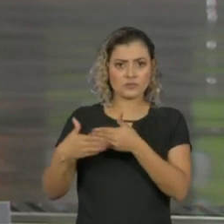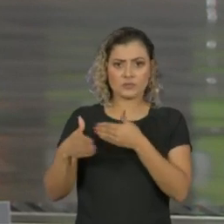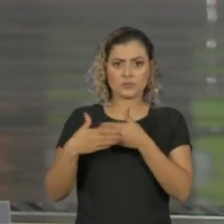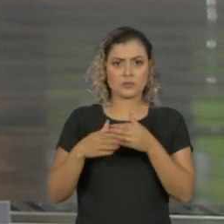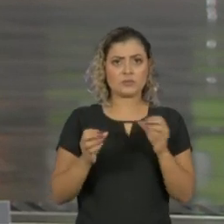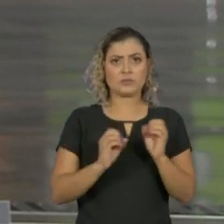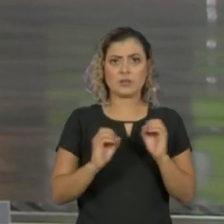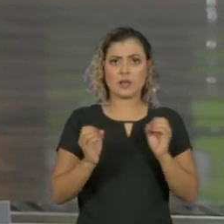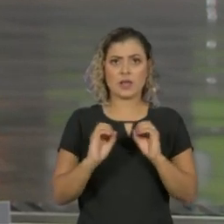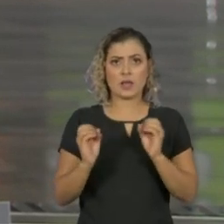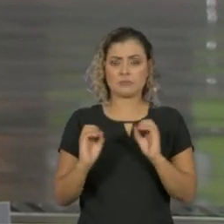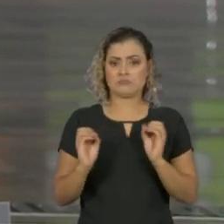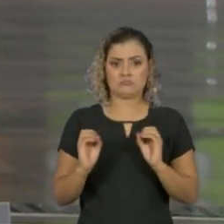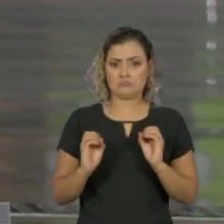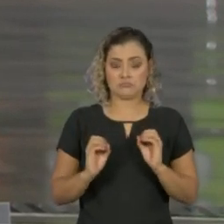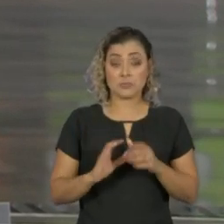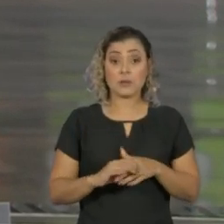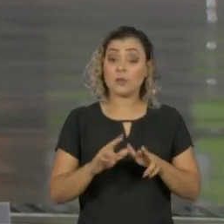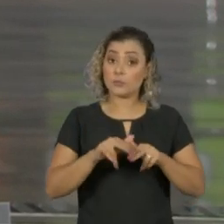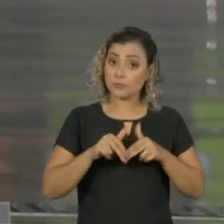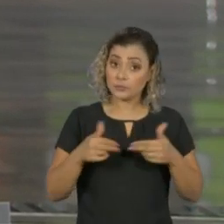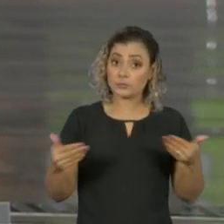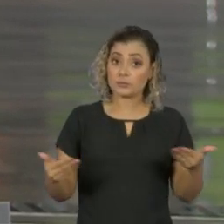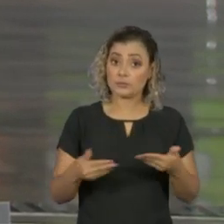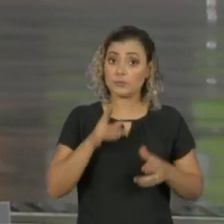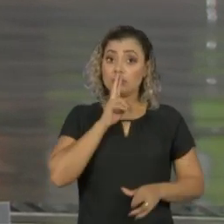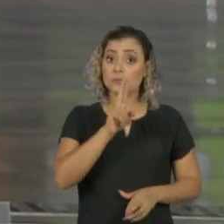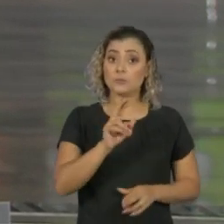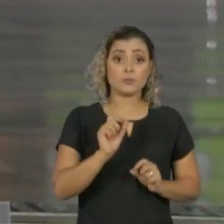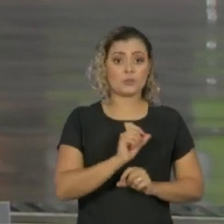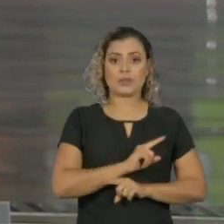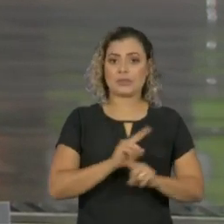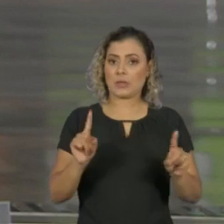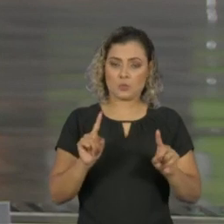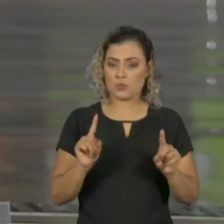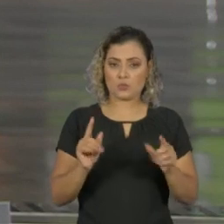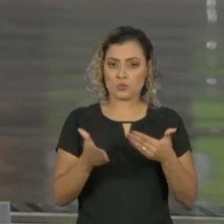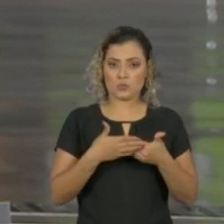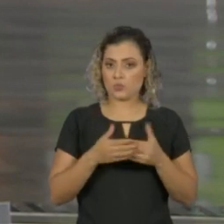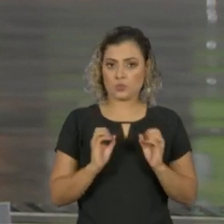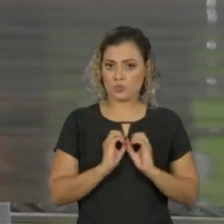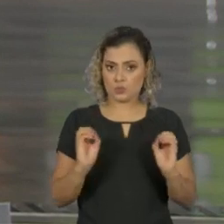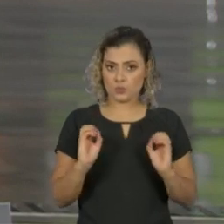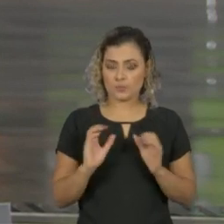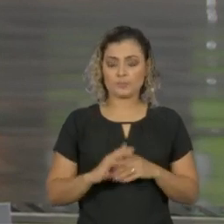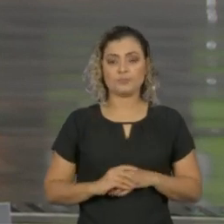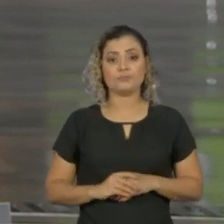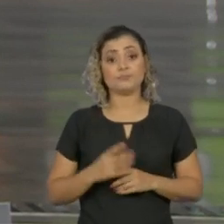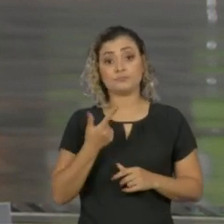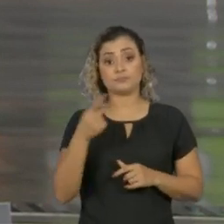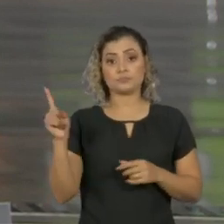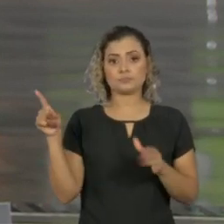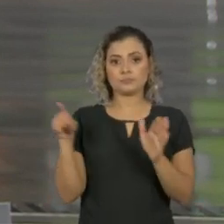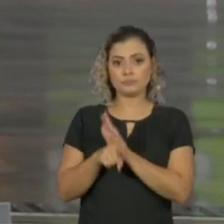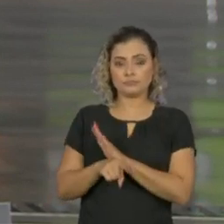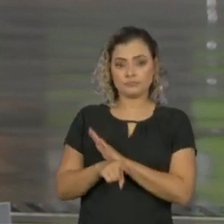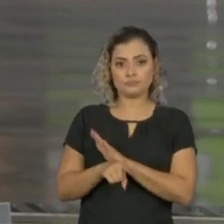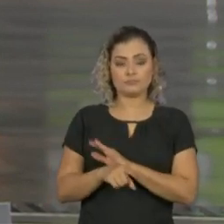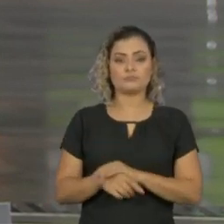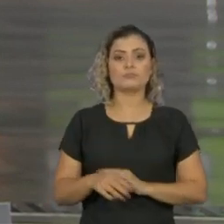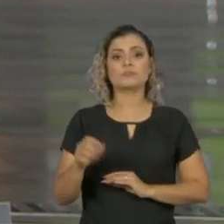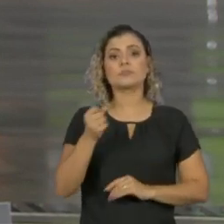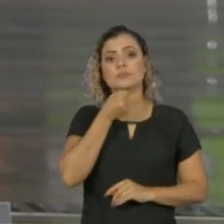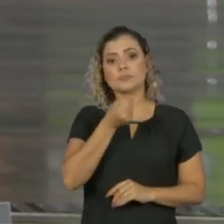sistema Anchieta Imigrante. Portanto, a resposta é negativa. Vamos agora à próxima pergunta. É